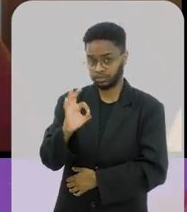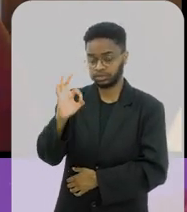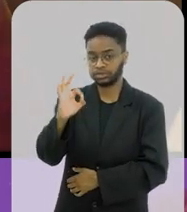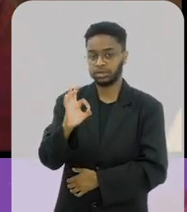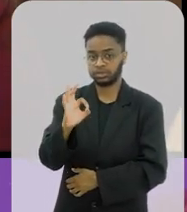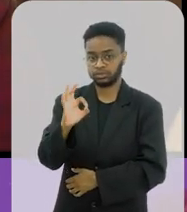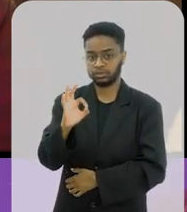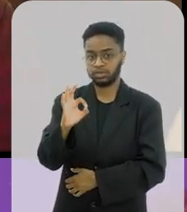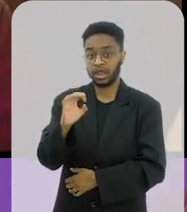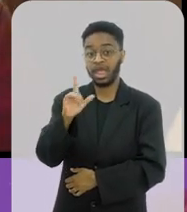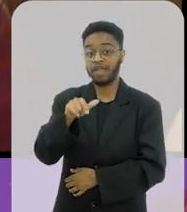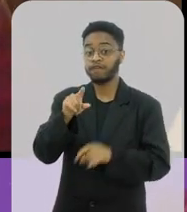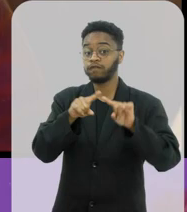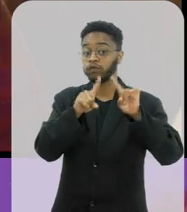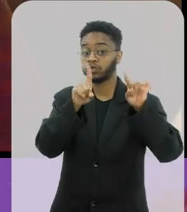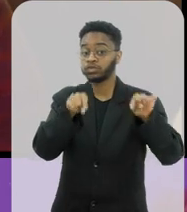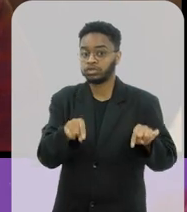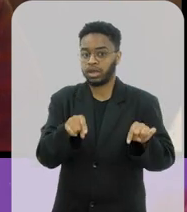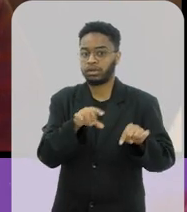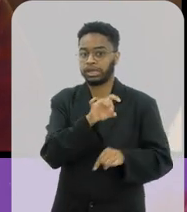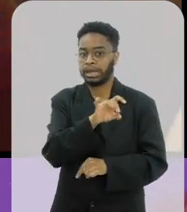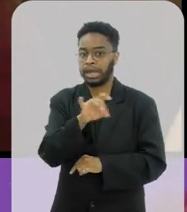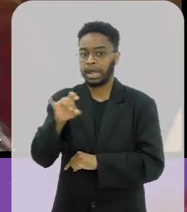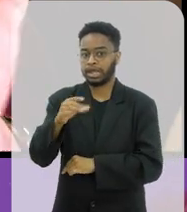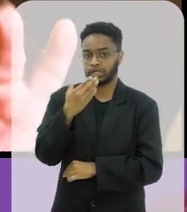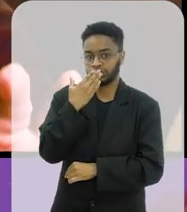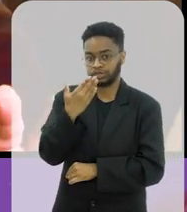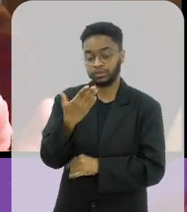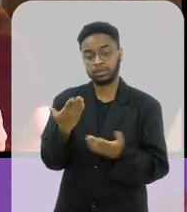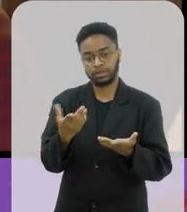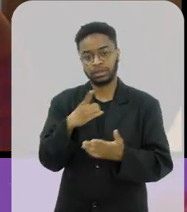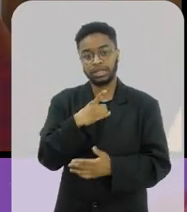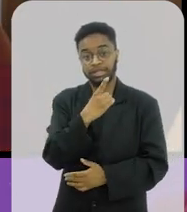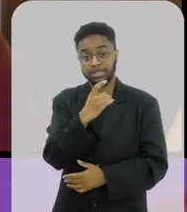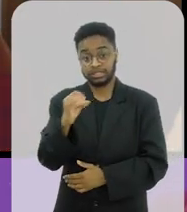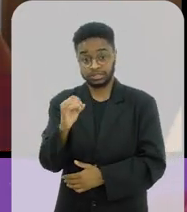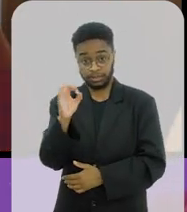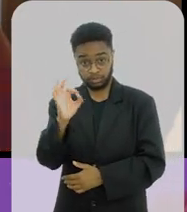33% são funcionários dos clubes. Então, daqueles 100%,